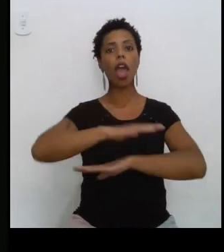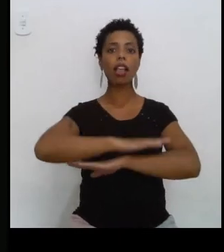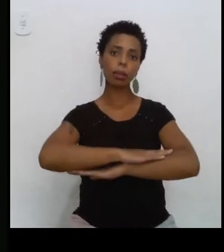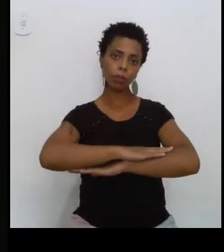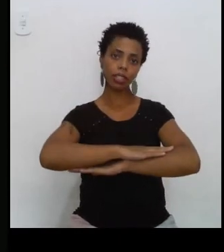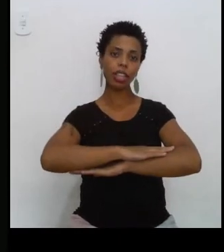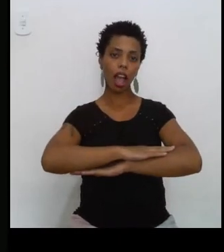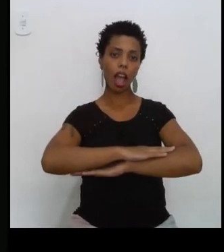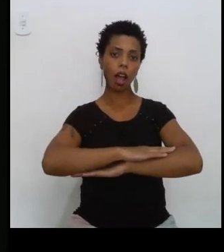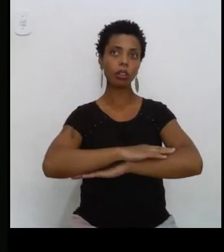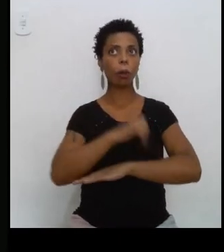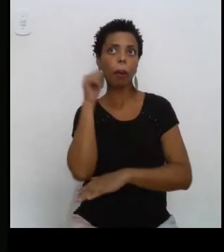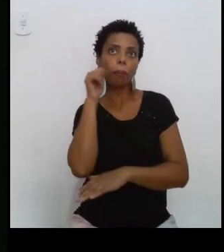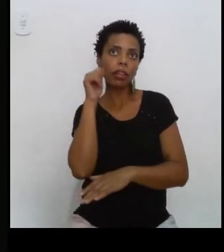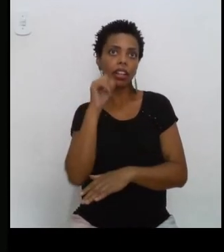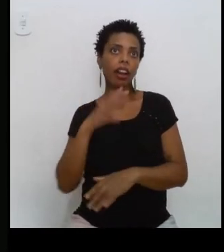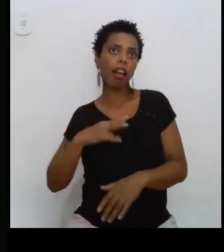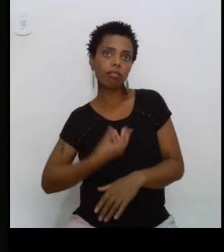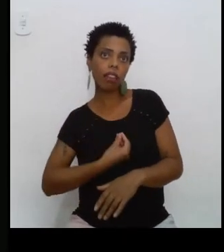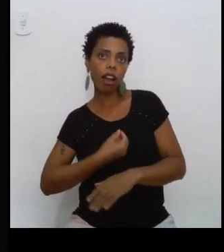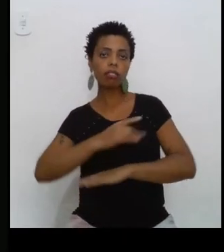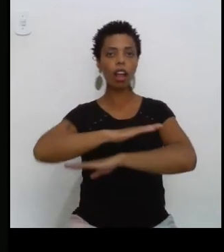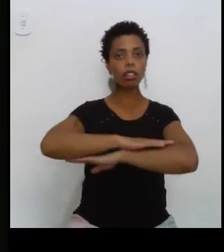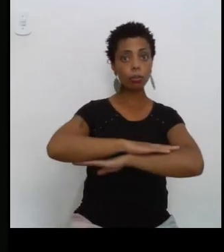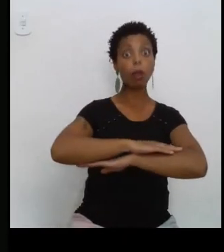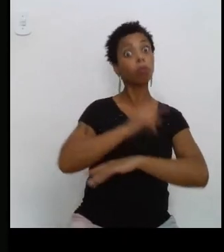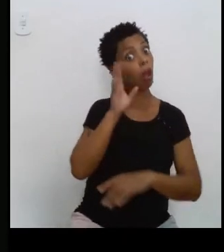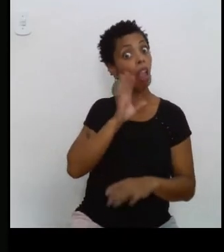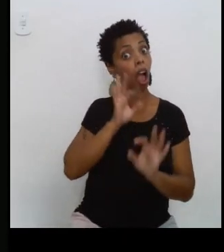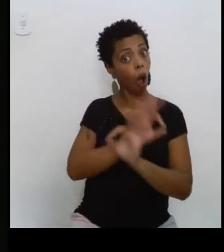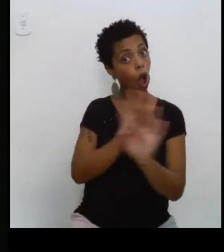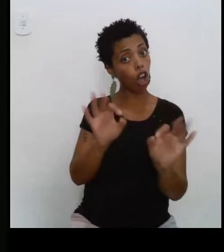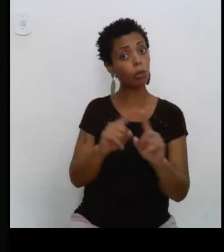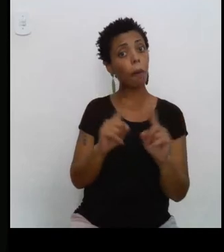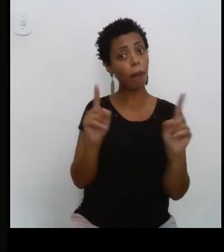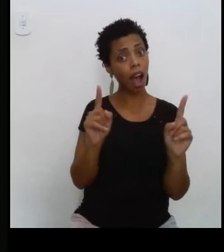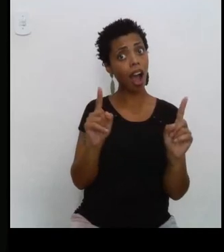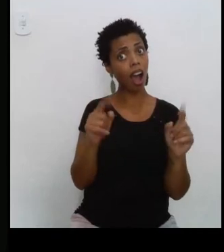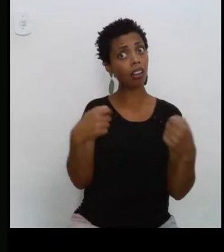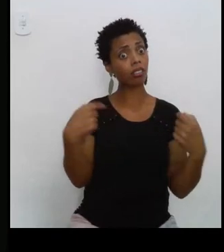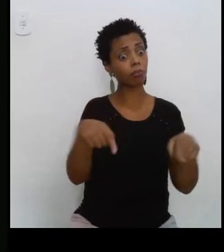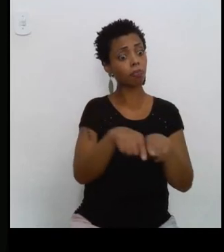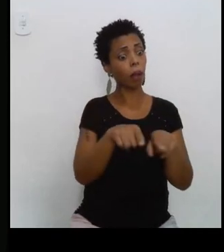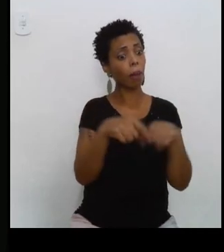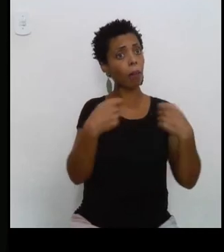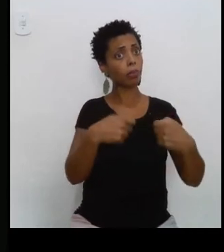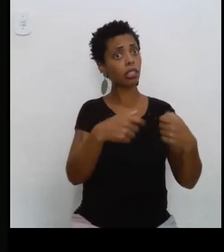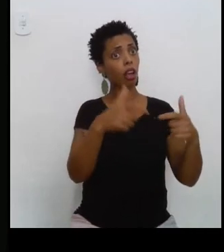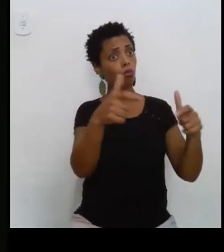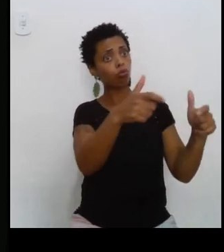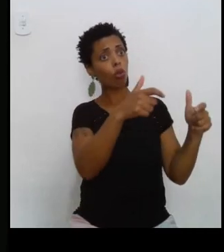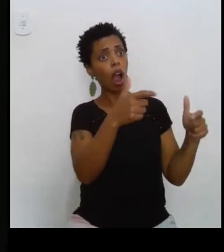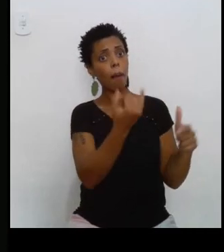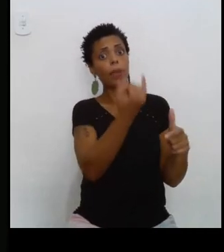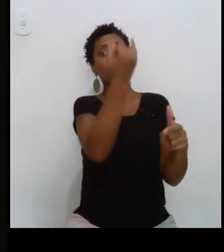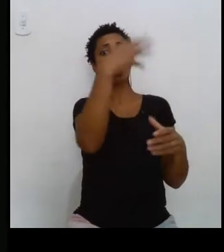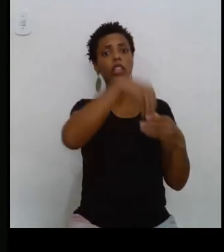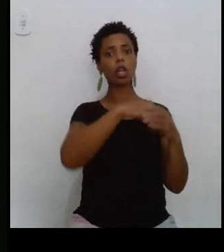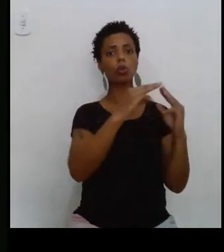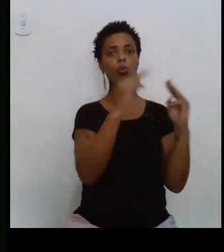gatinha transa fazendo recepção e massa que tenha mas tenho também nesses posições de destaque né